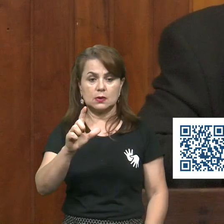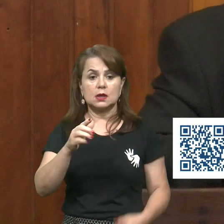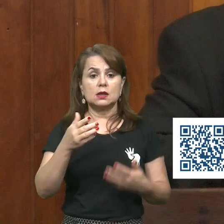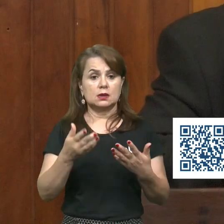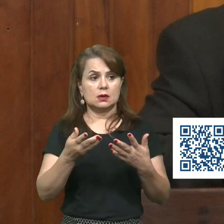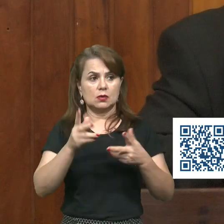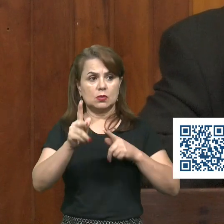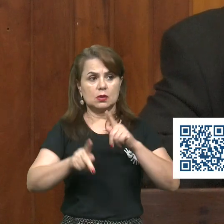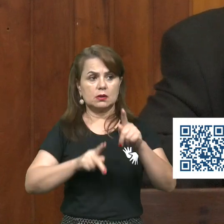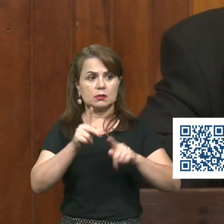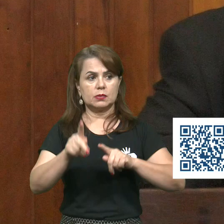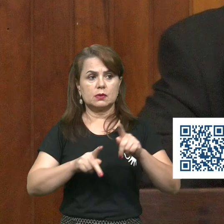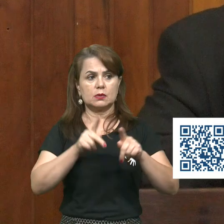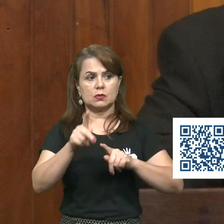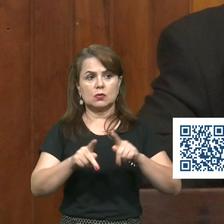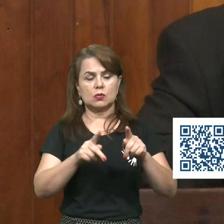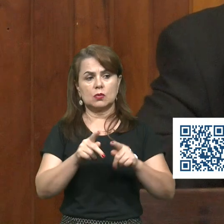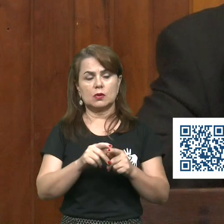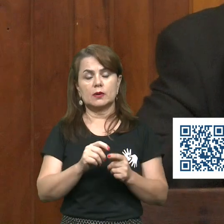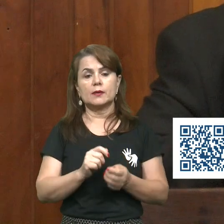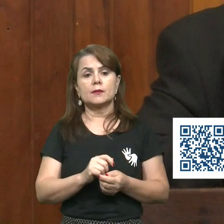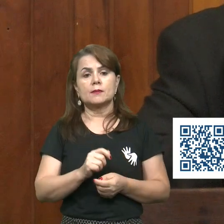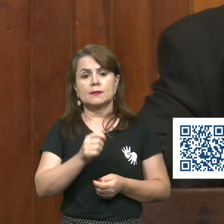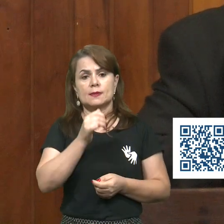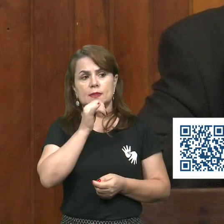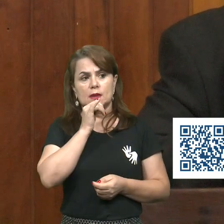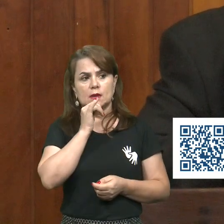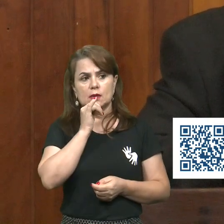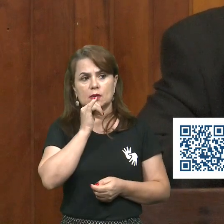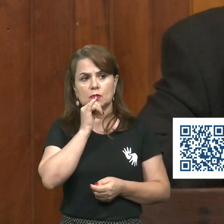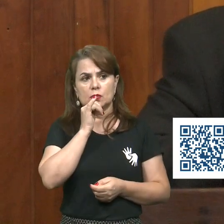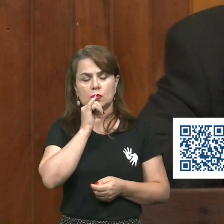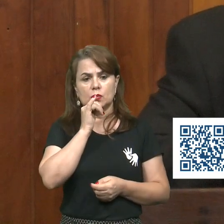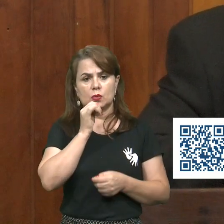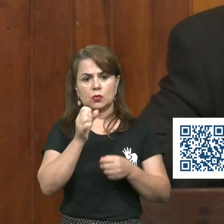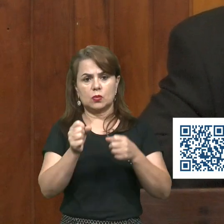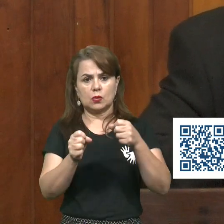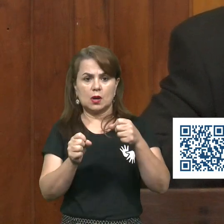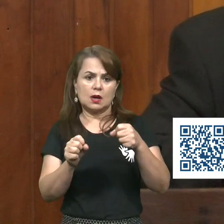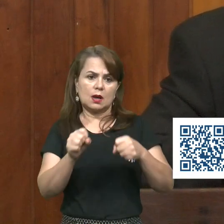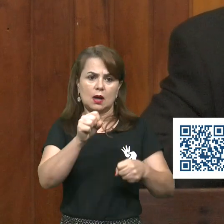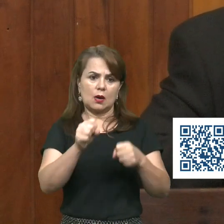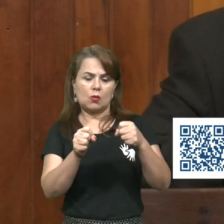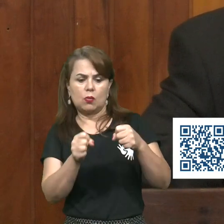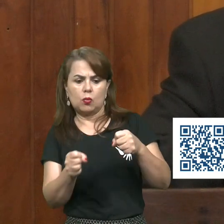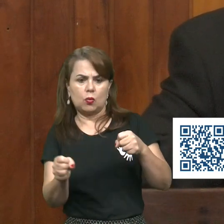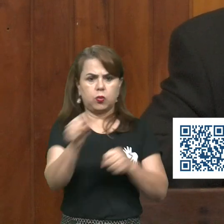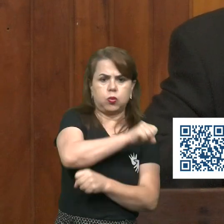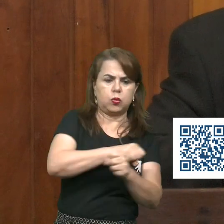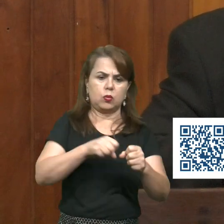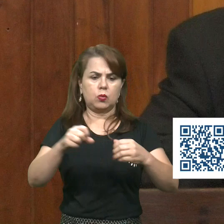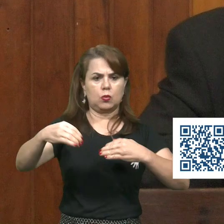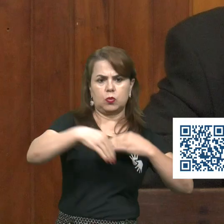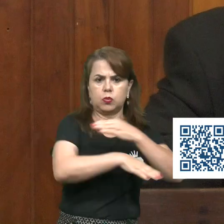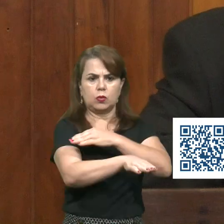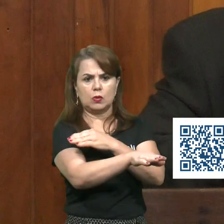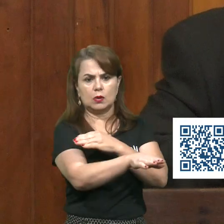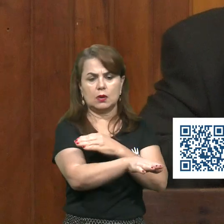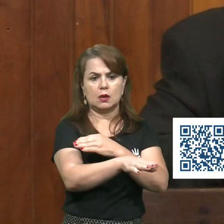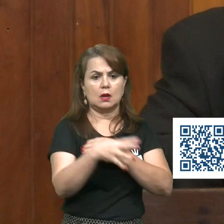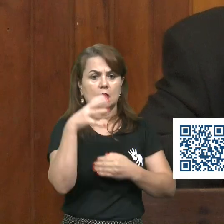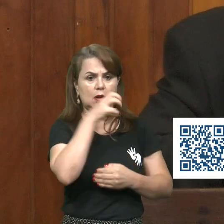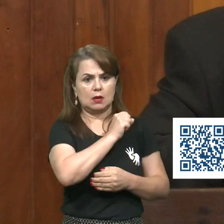que ou retirar a direção do carro que está saindo do condomínio para não